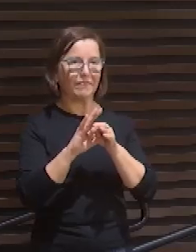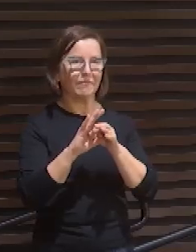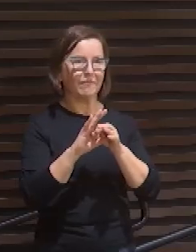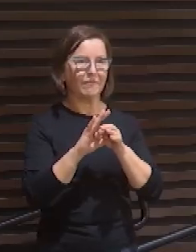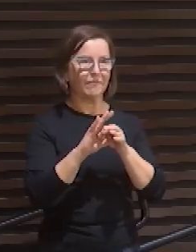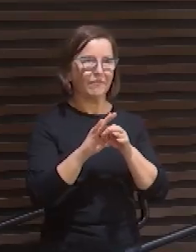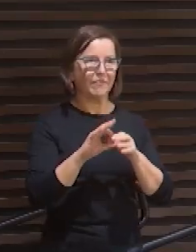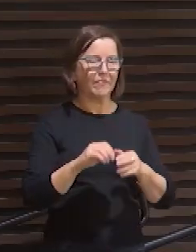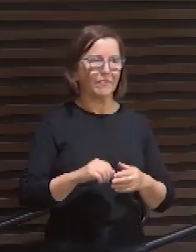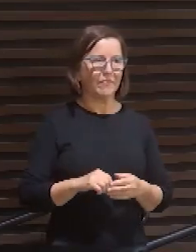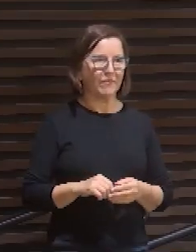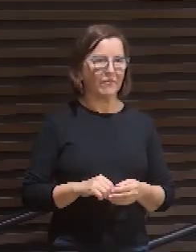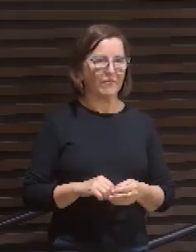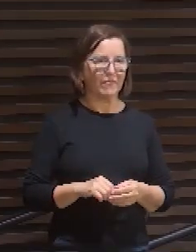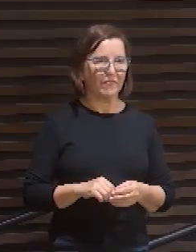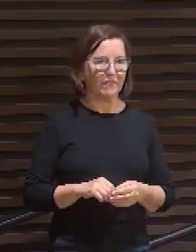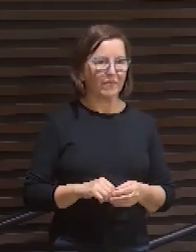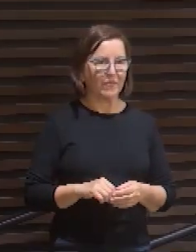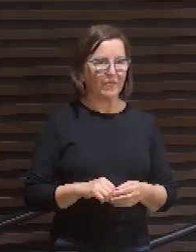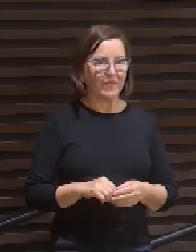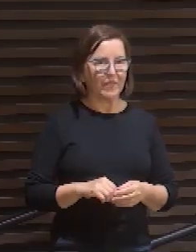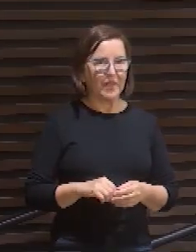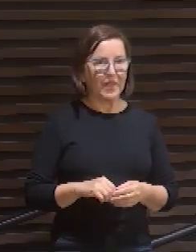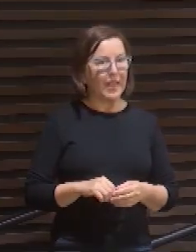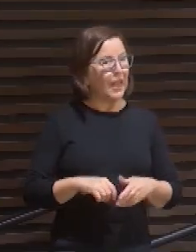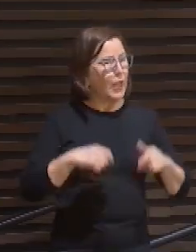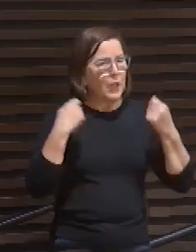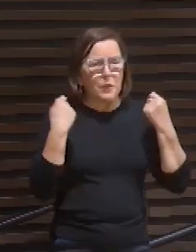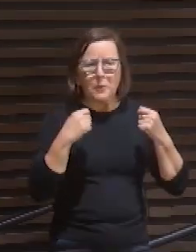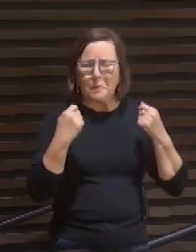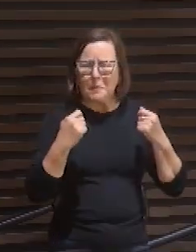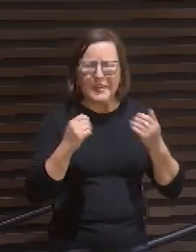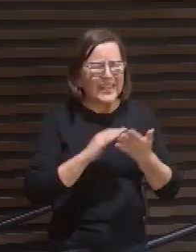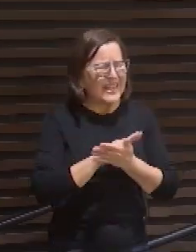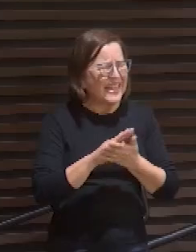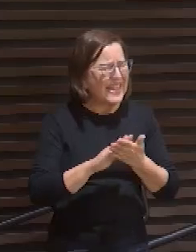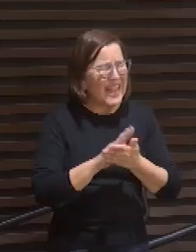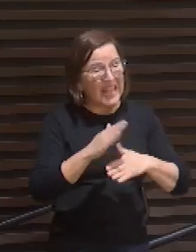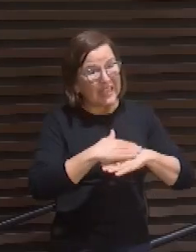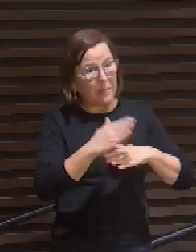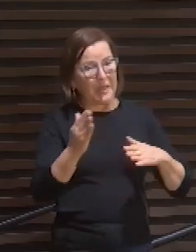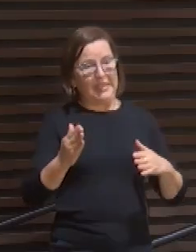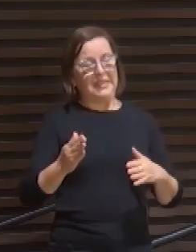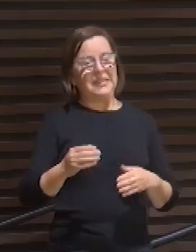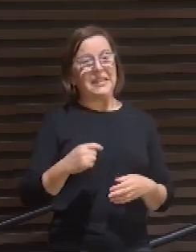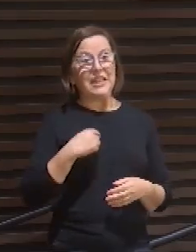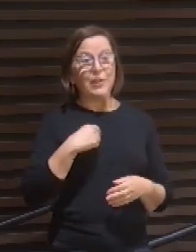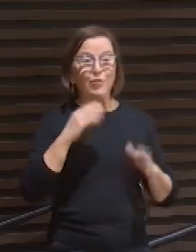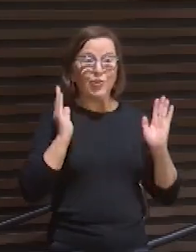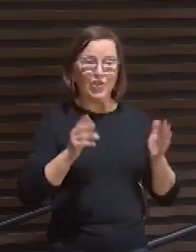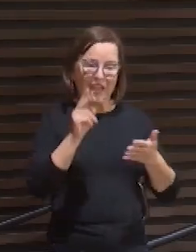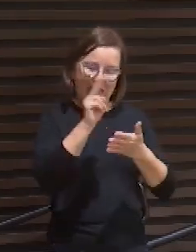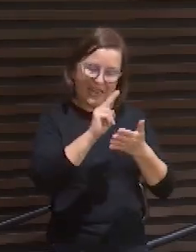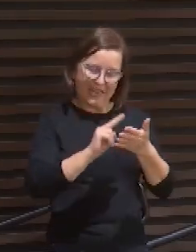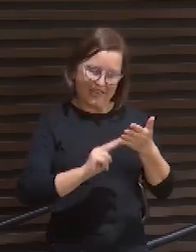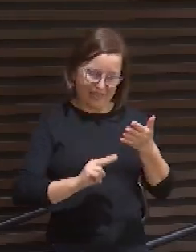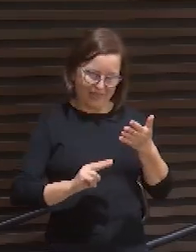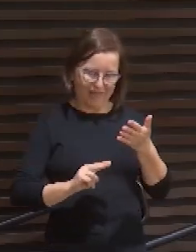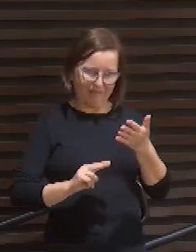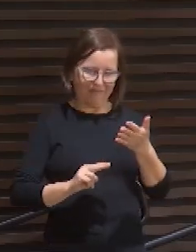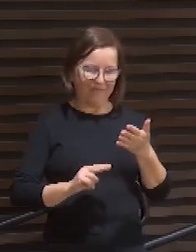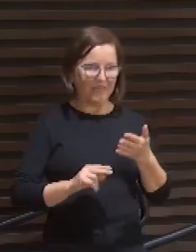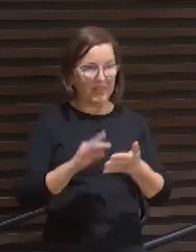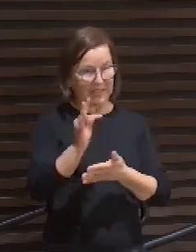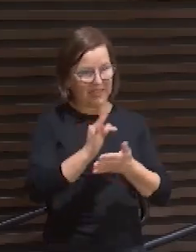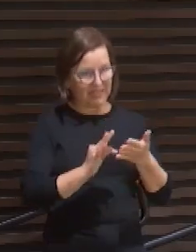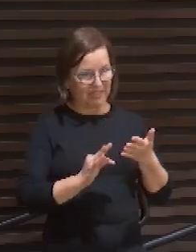Isto não tem retoque, meus irmãos. Eu já li isto aqui para os irmãos noutra ocasião, mas